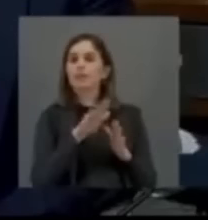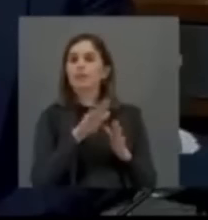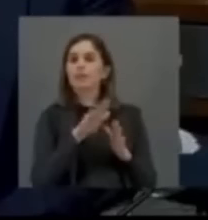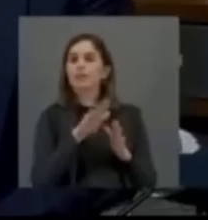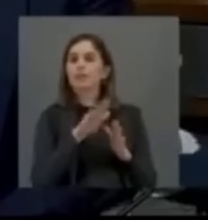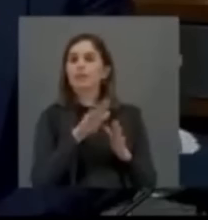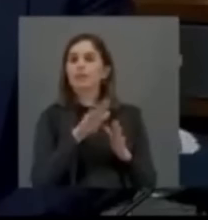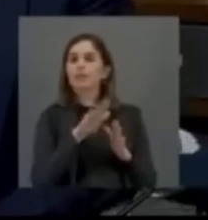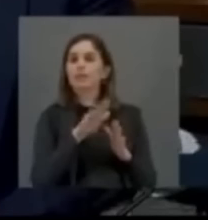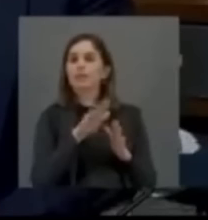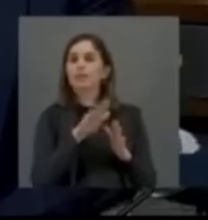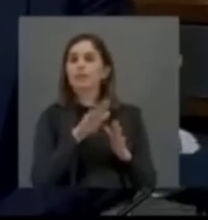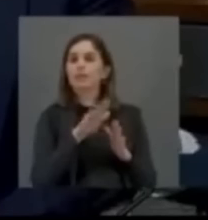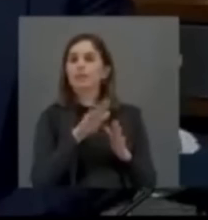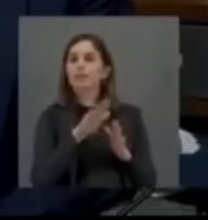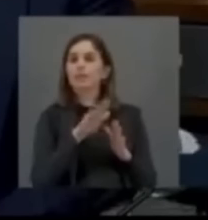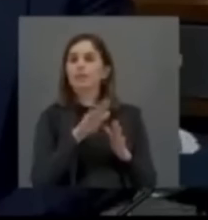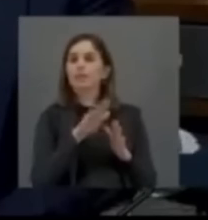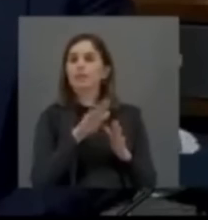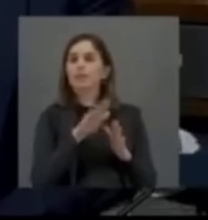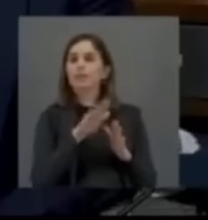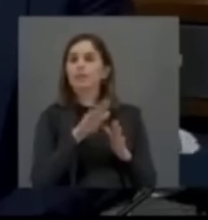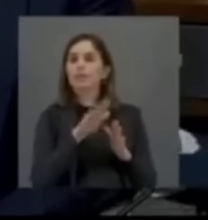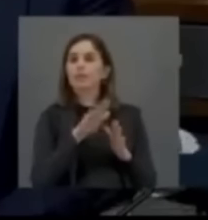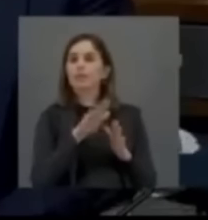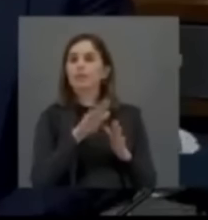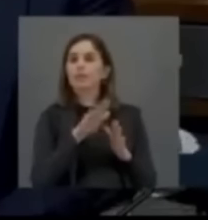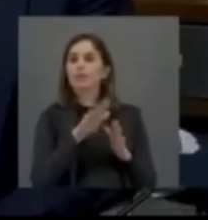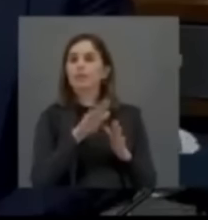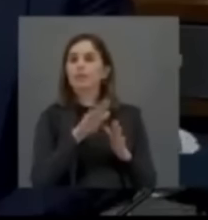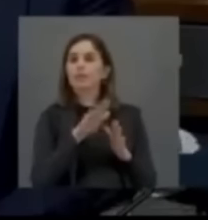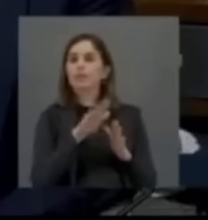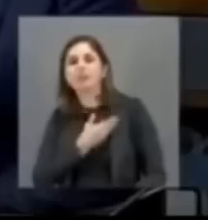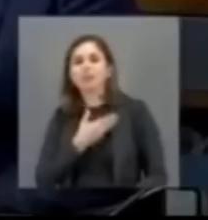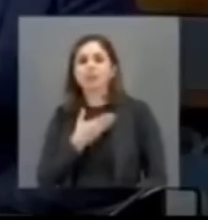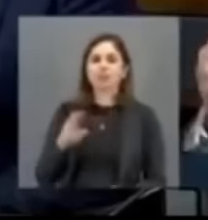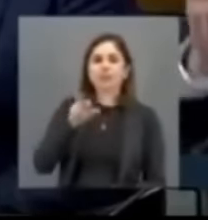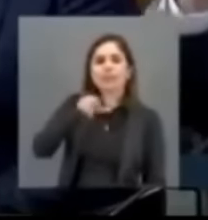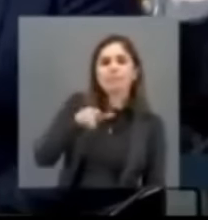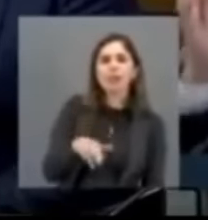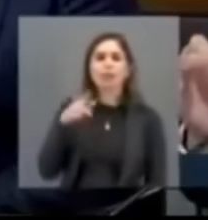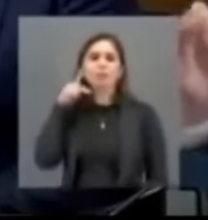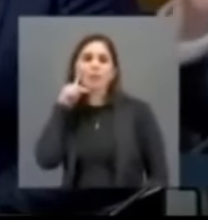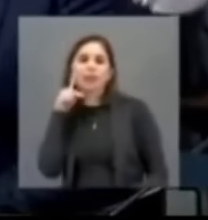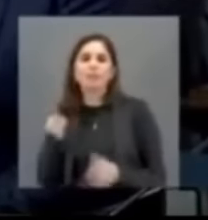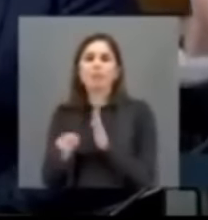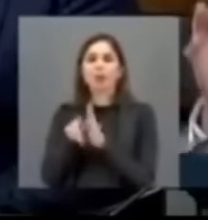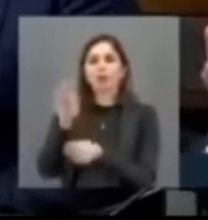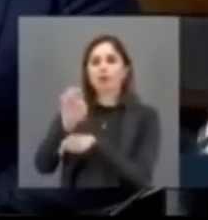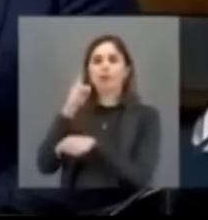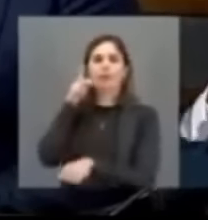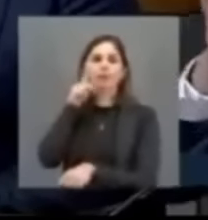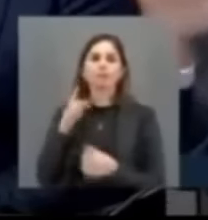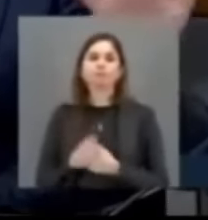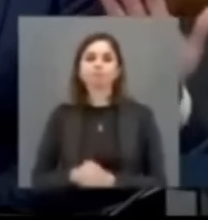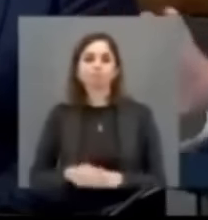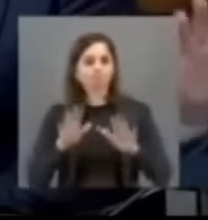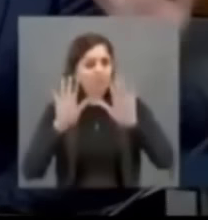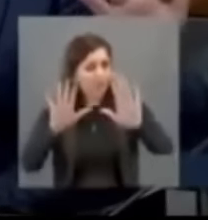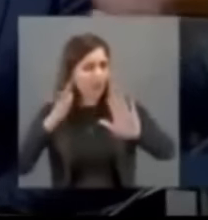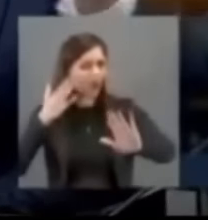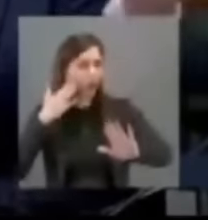orientação política ou uma orientação ideológica ou partidária é um dado material da vida você